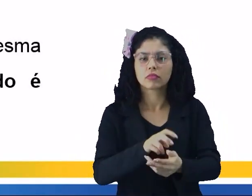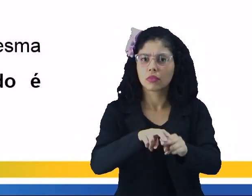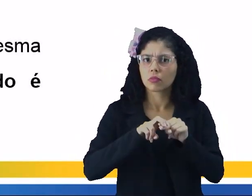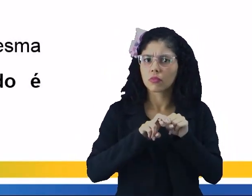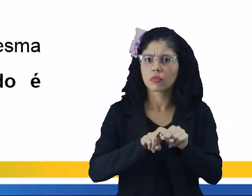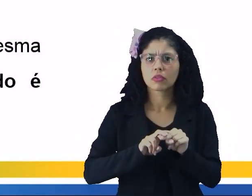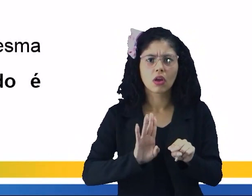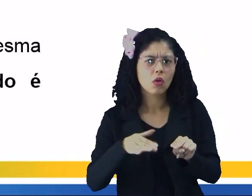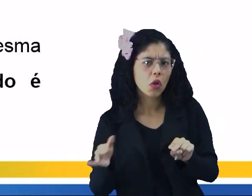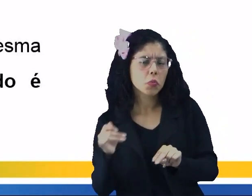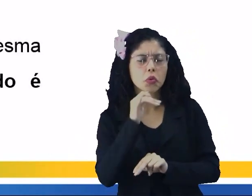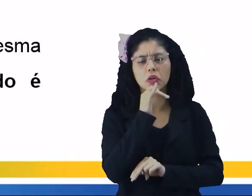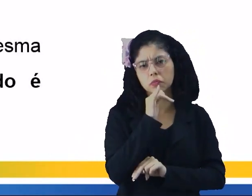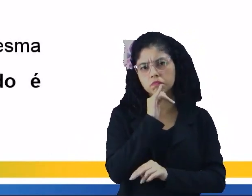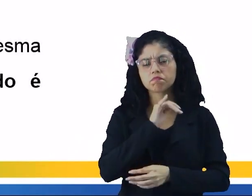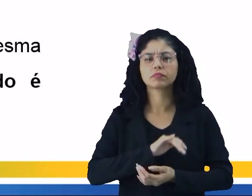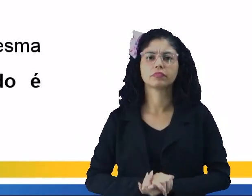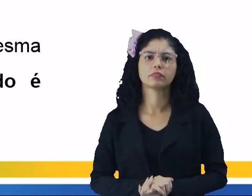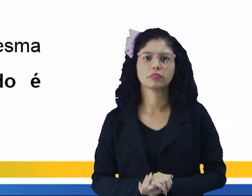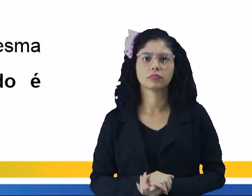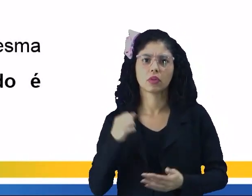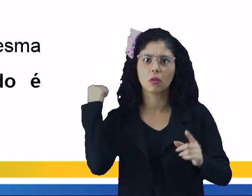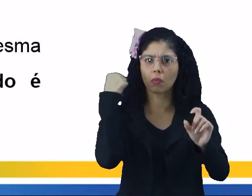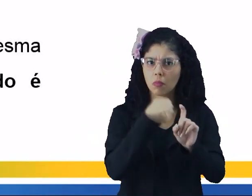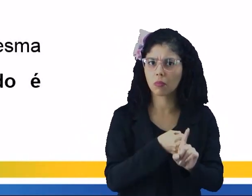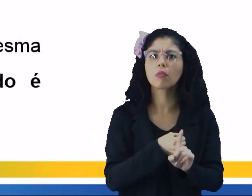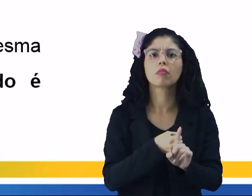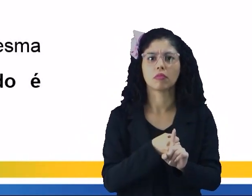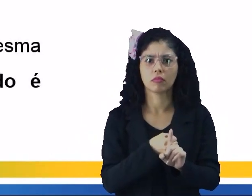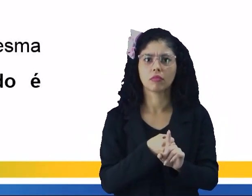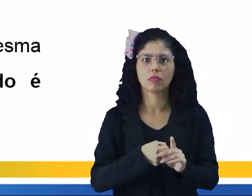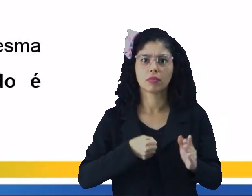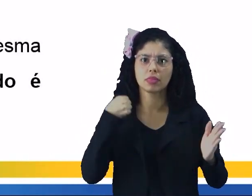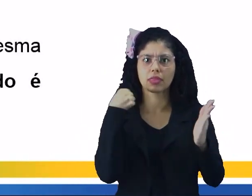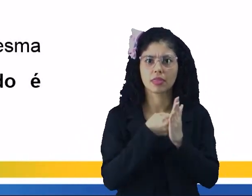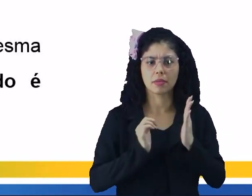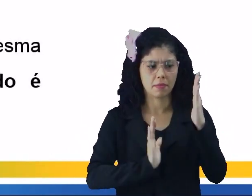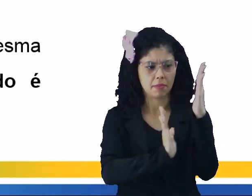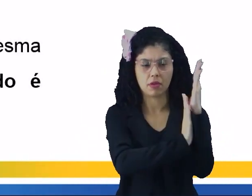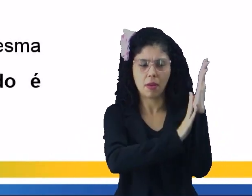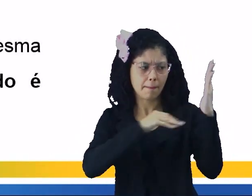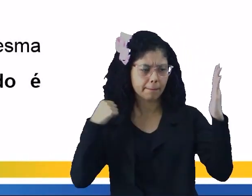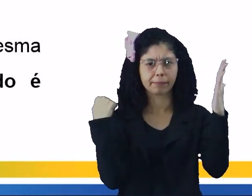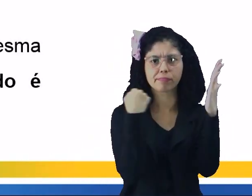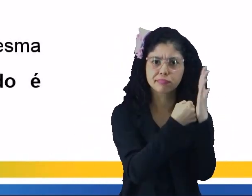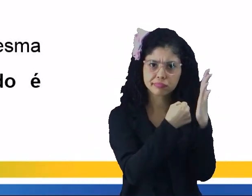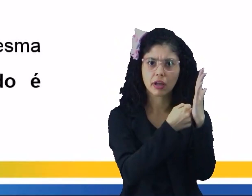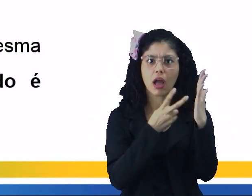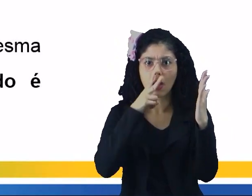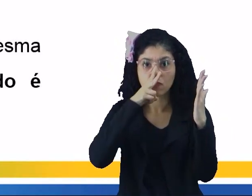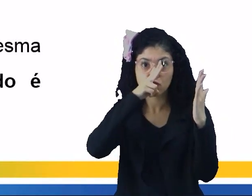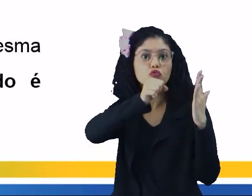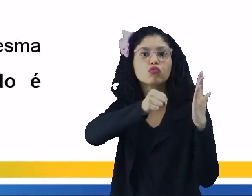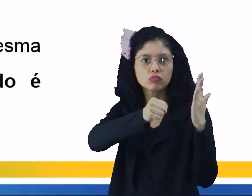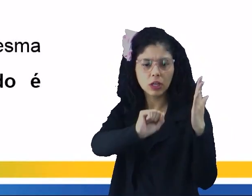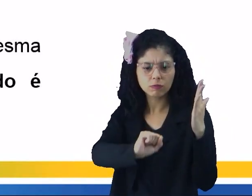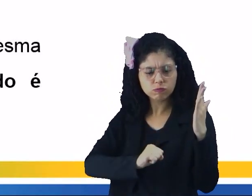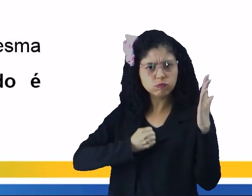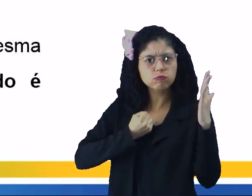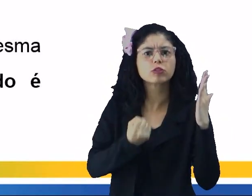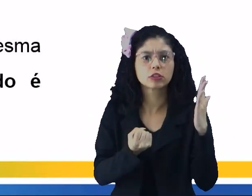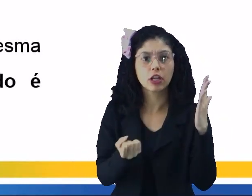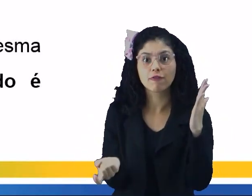isso que quando você, por exemplo, dá um murro, né, na parede, a força que foi aplicada na